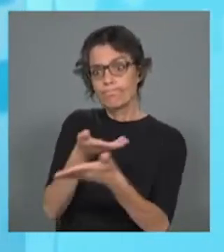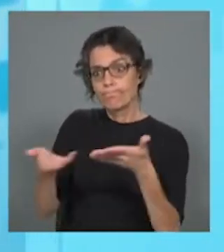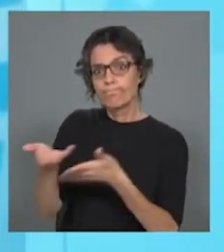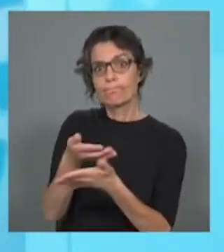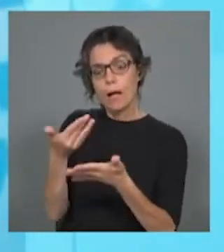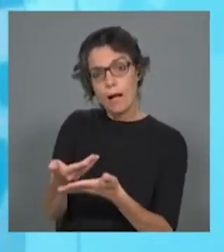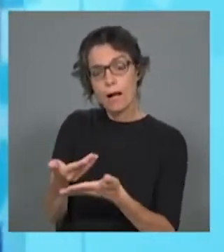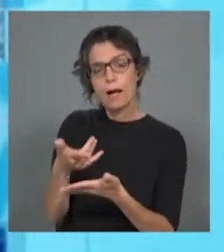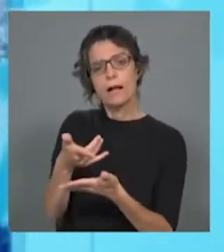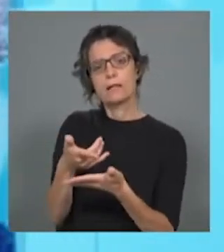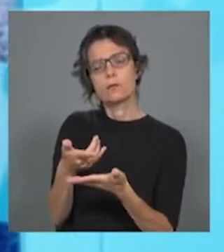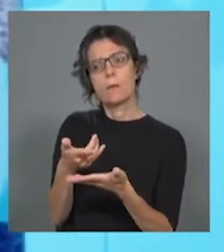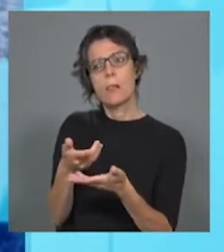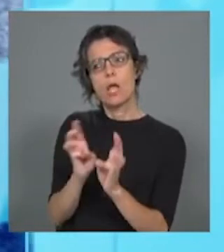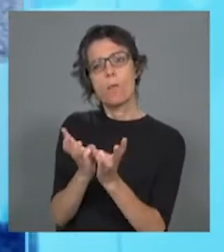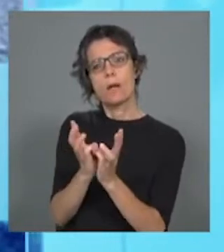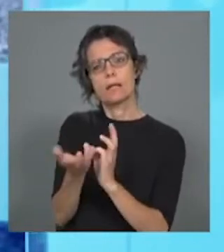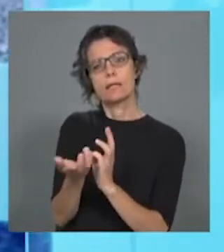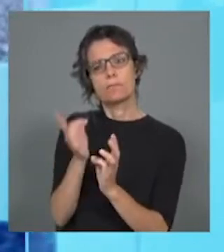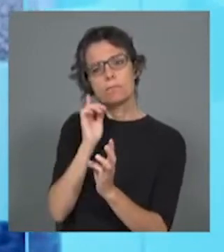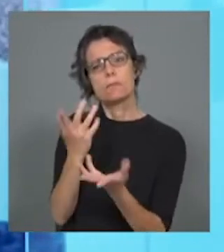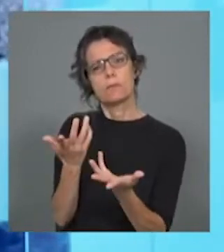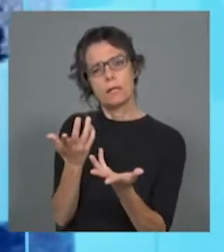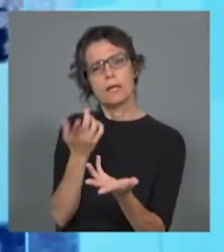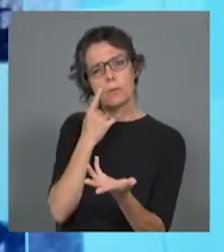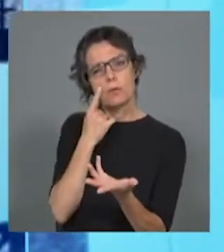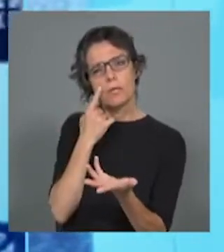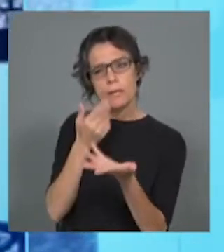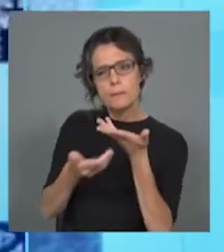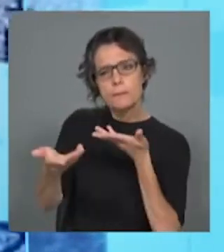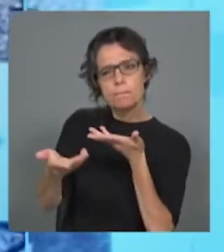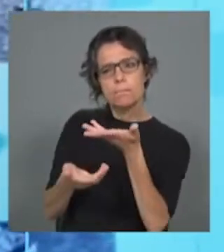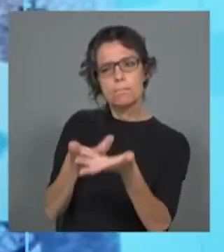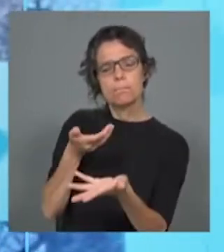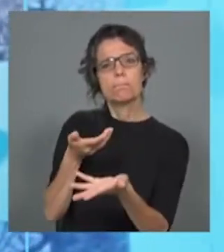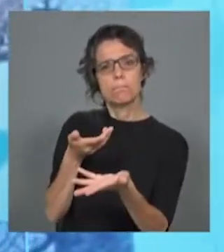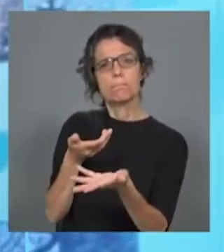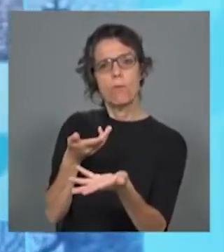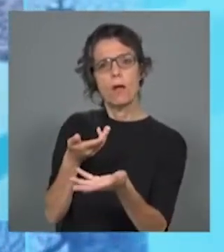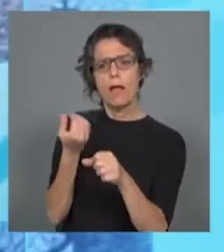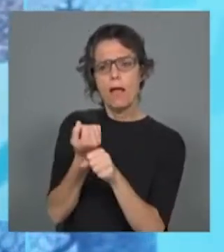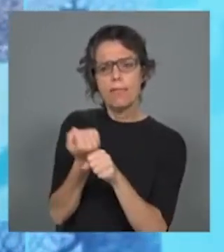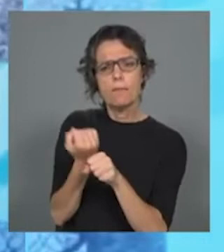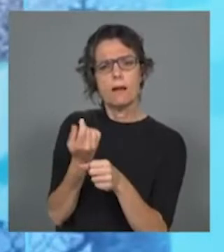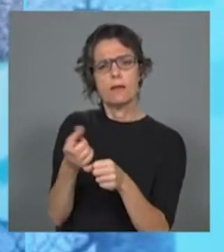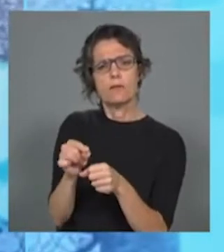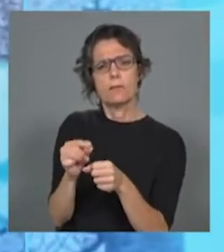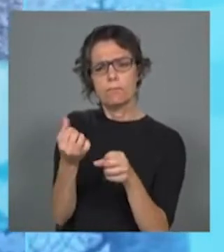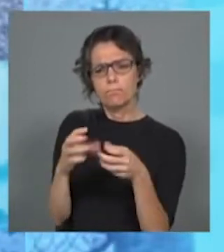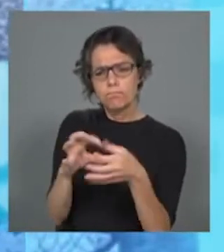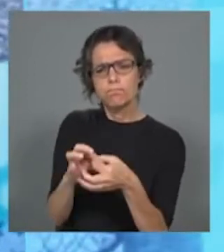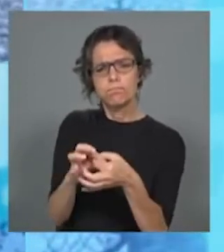por funcionar como um mecanismo muito importante de conhecimento mútuo, também de trabalho em